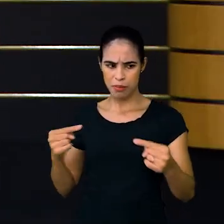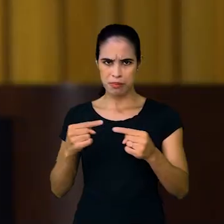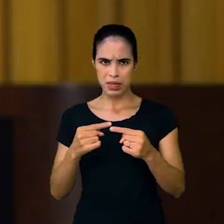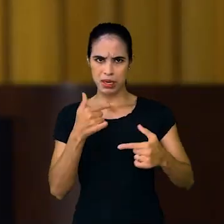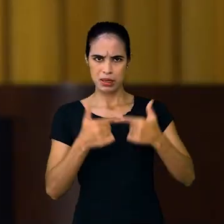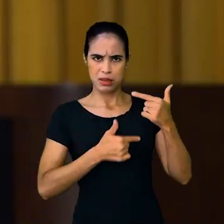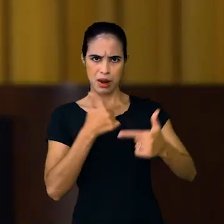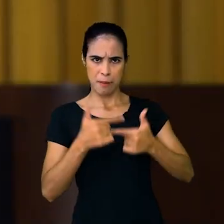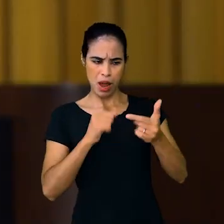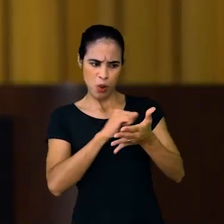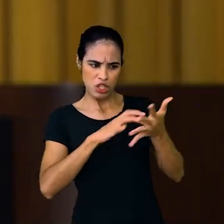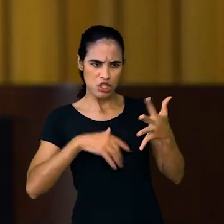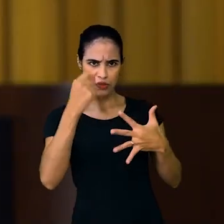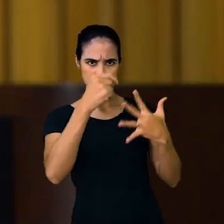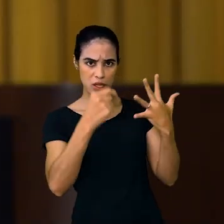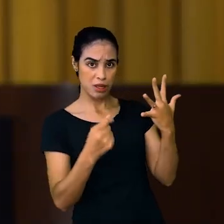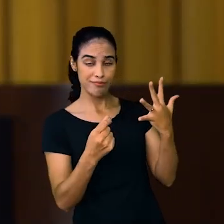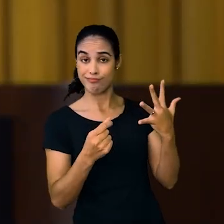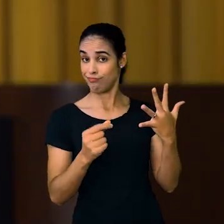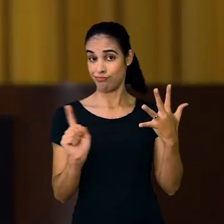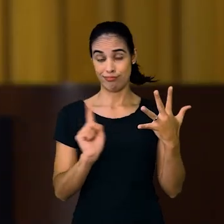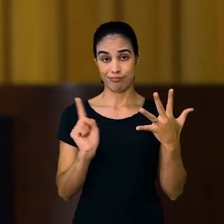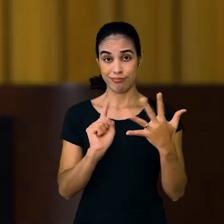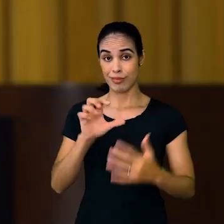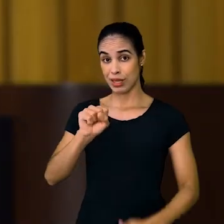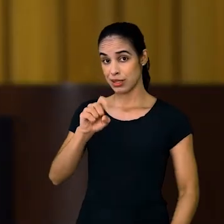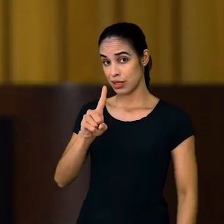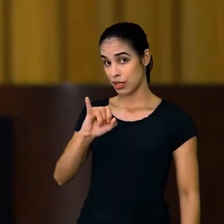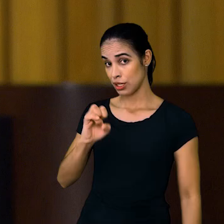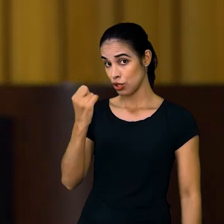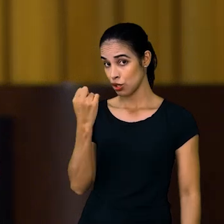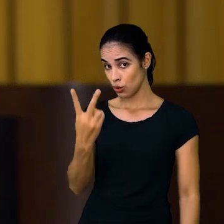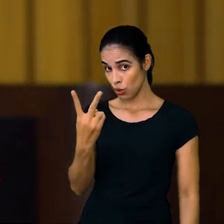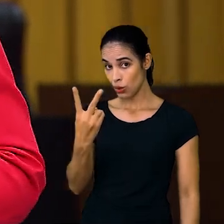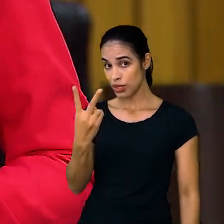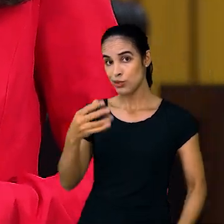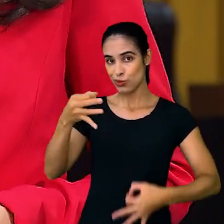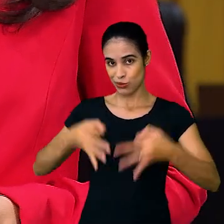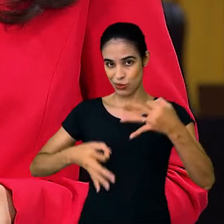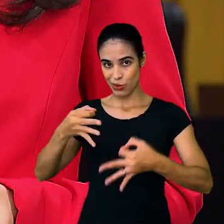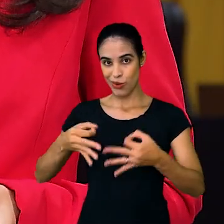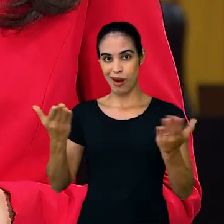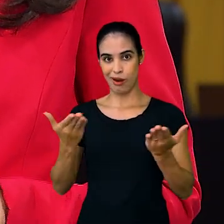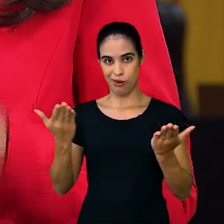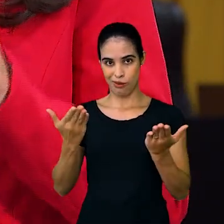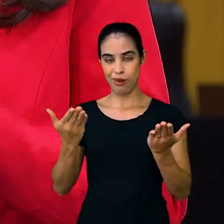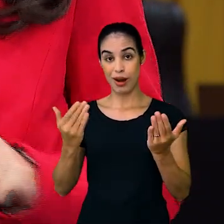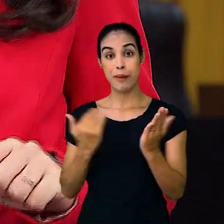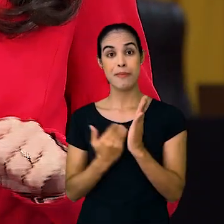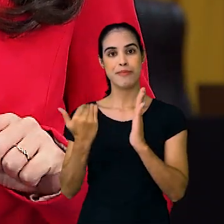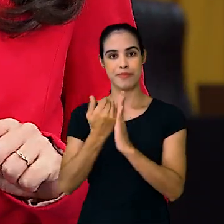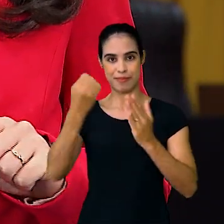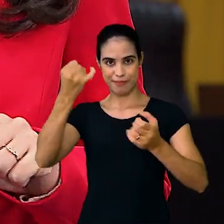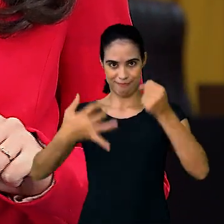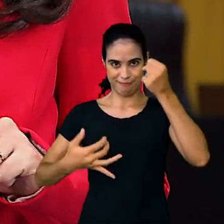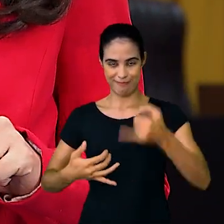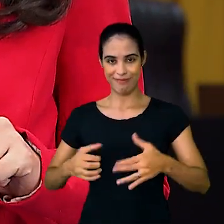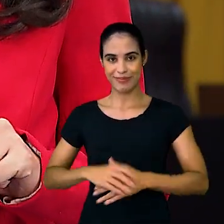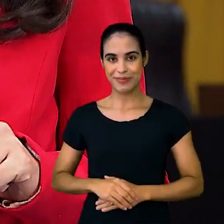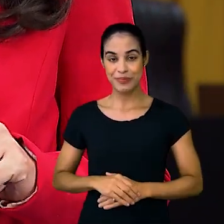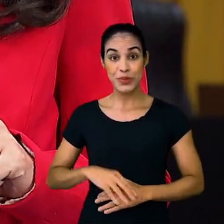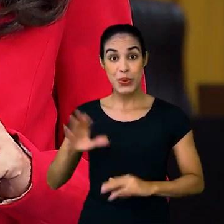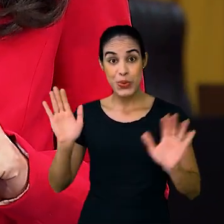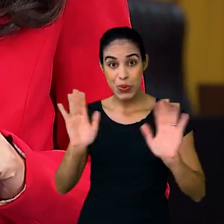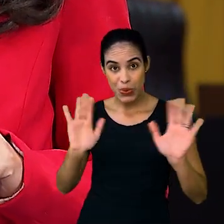exercia. E quem explica os detalhes dessa decisão da seção 2 de dissídios individuais é a Renata Gorga. Oi, Renata.